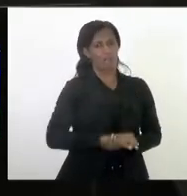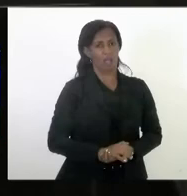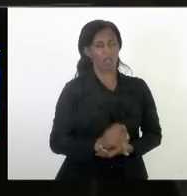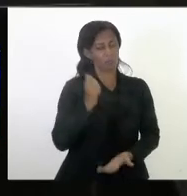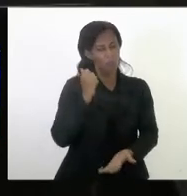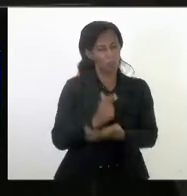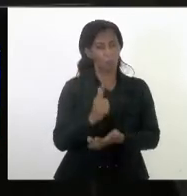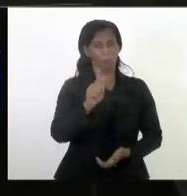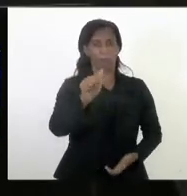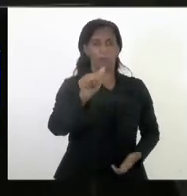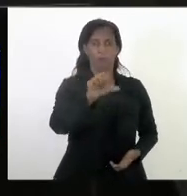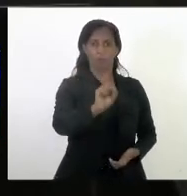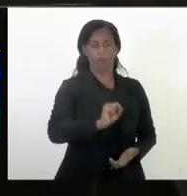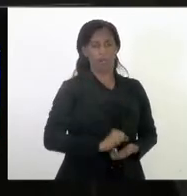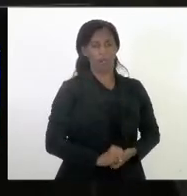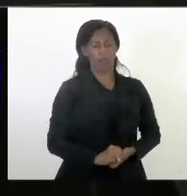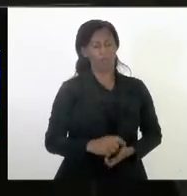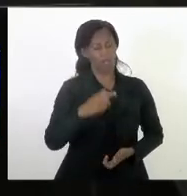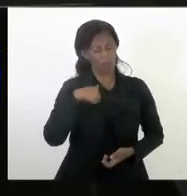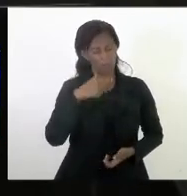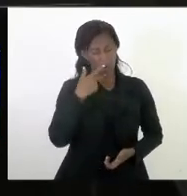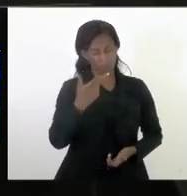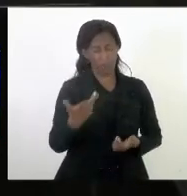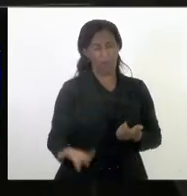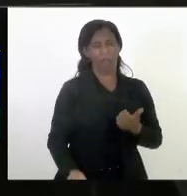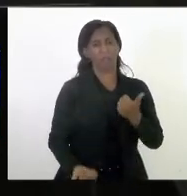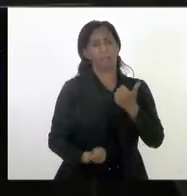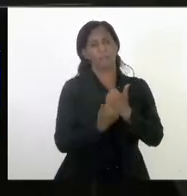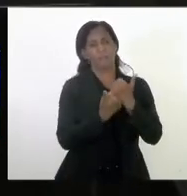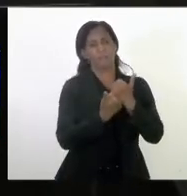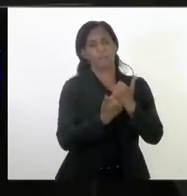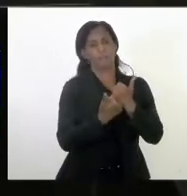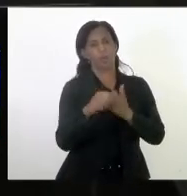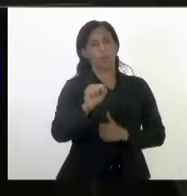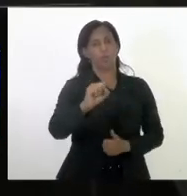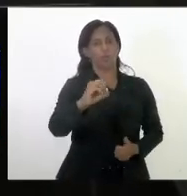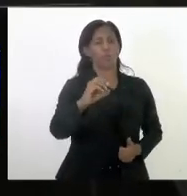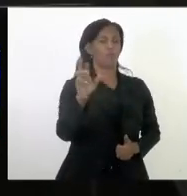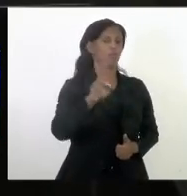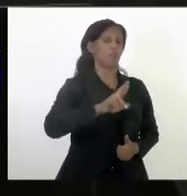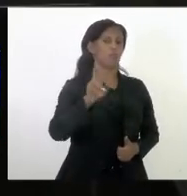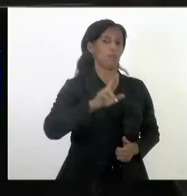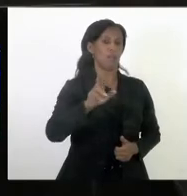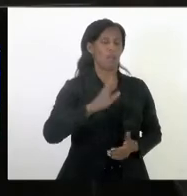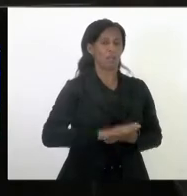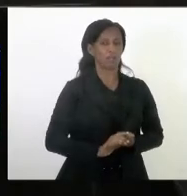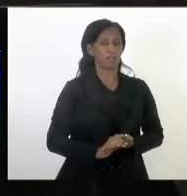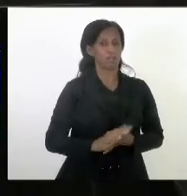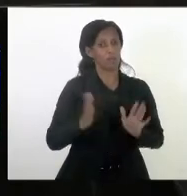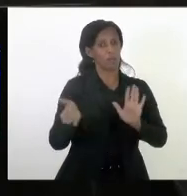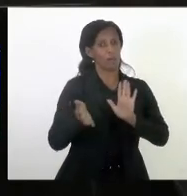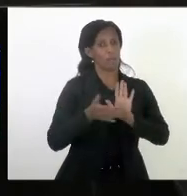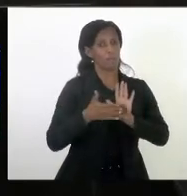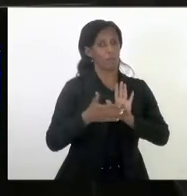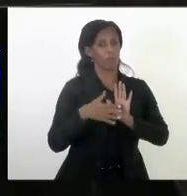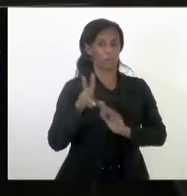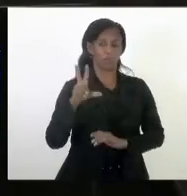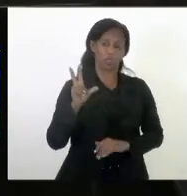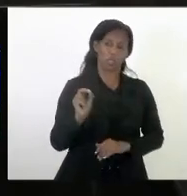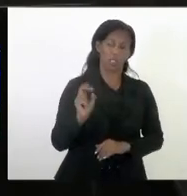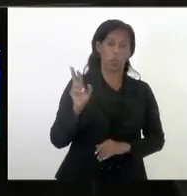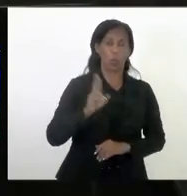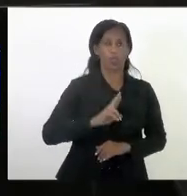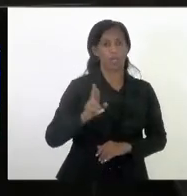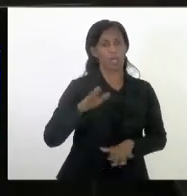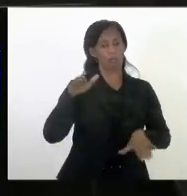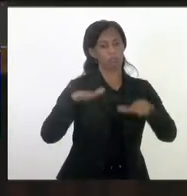gás. Era o pronunciamento que eu queria fazer em apoio ao projeto, em apoio ao valor de R$ 80, embora a faixa proposta no texto seja de 50 a